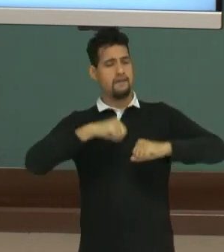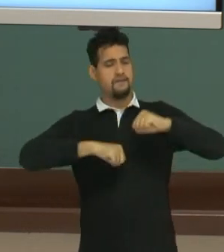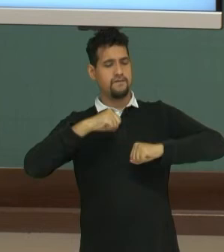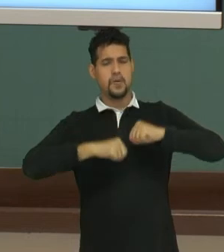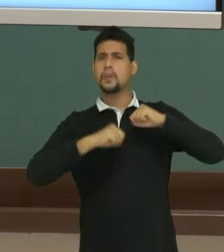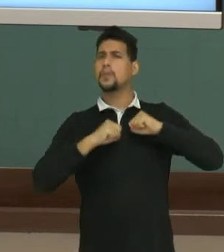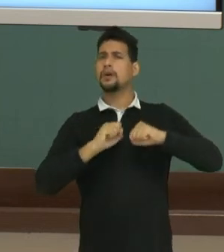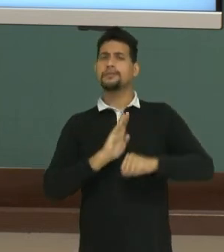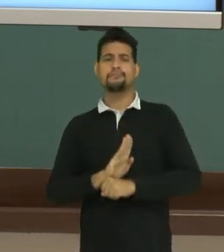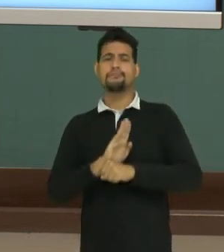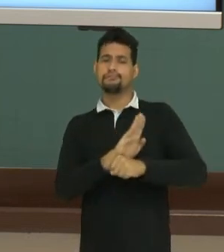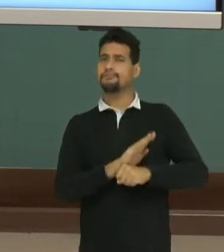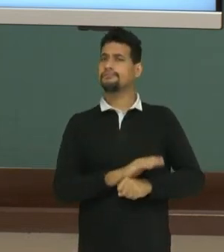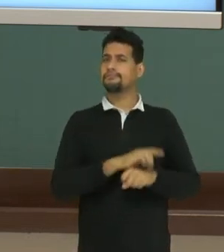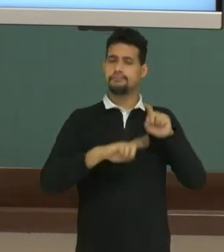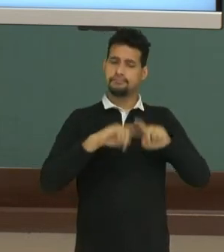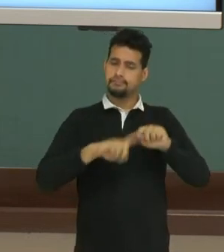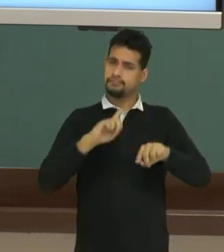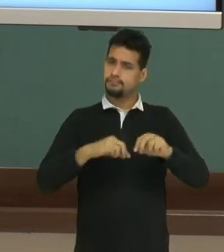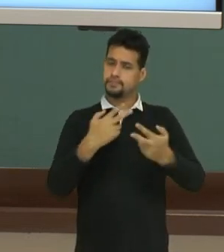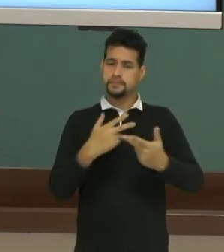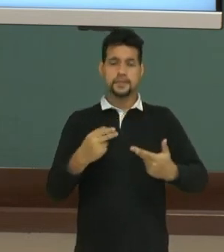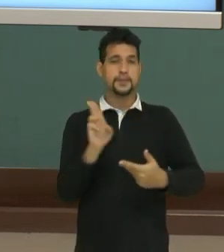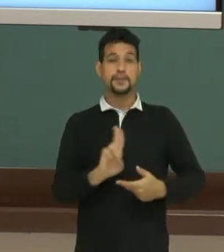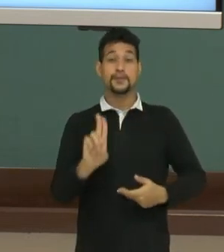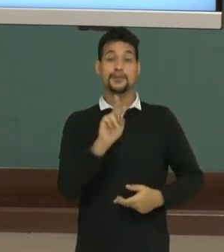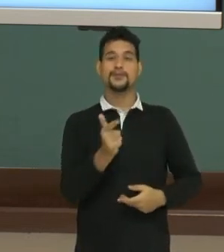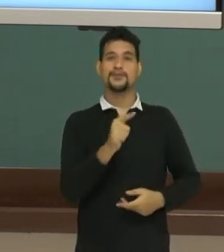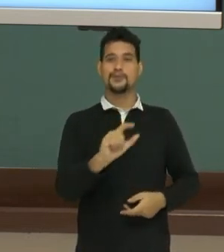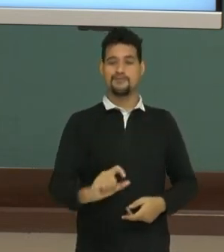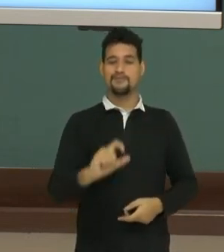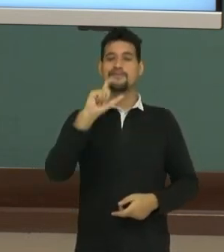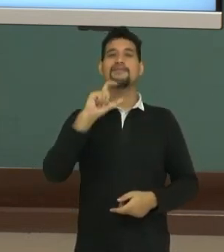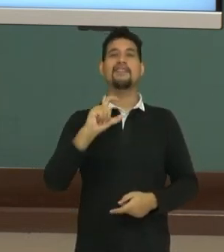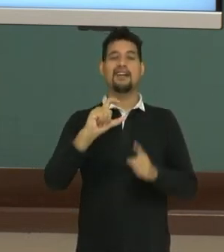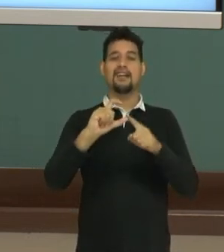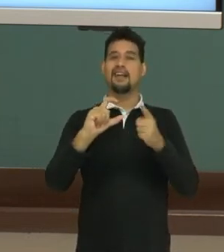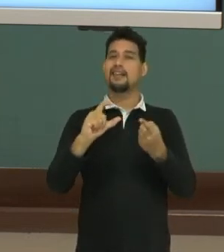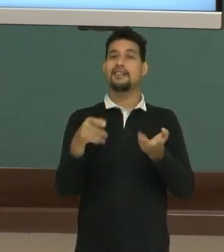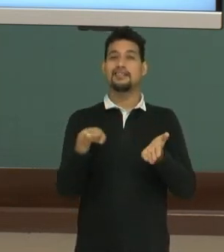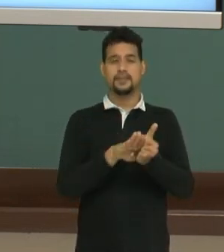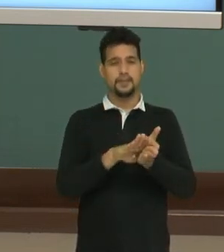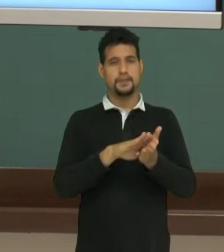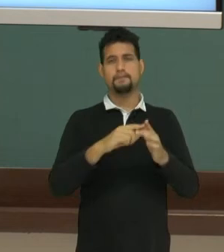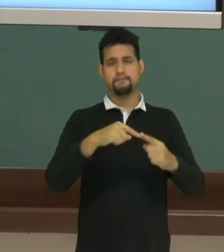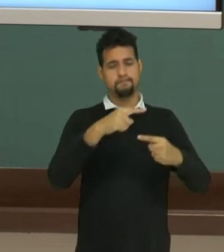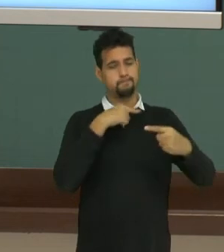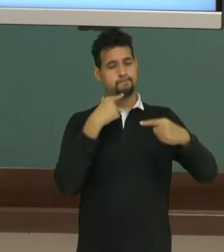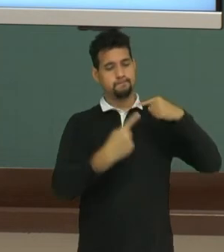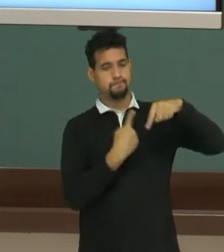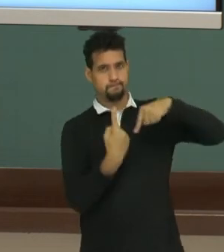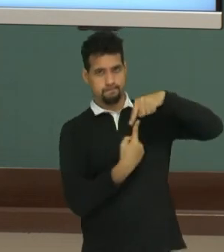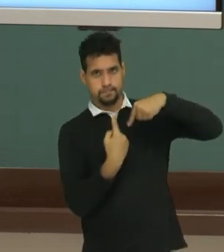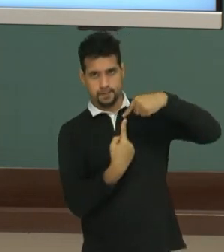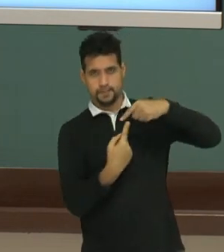estar trazendo uma matéria-prima, utilizando novamente a matéria-prima que veio da reciclagem.